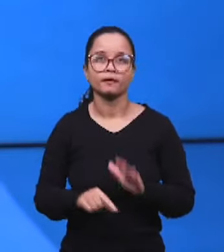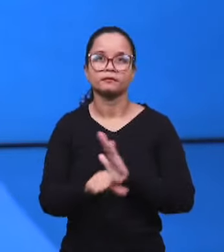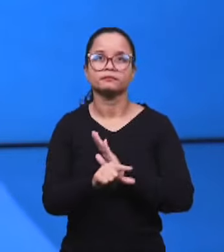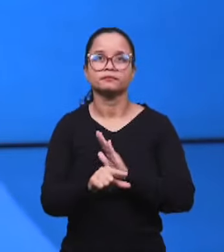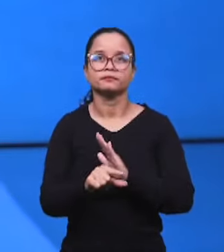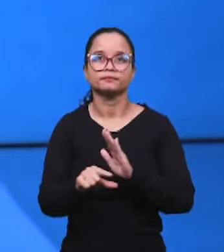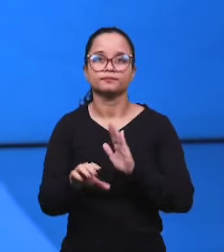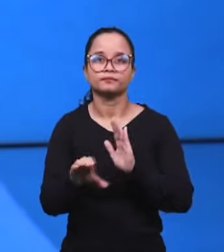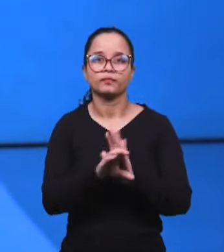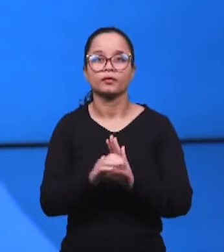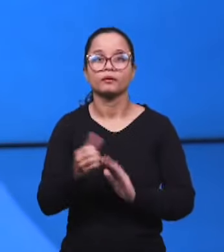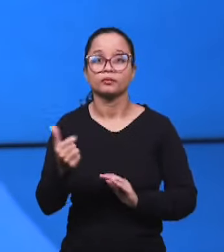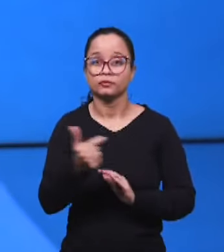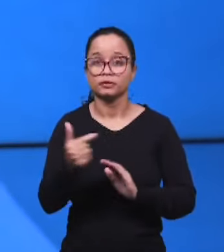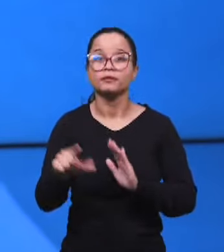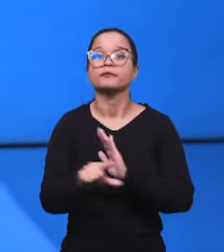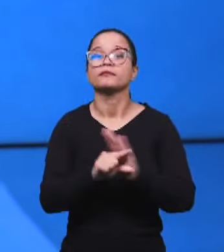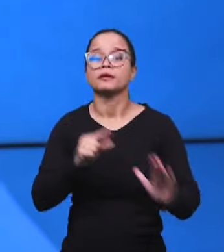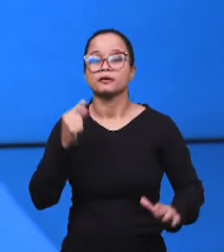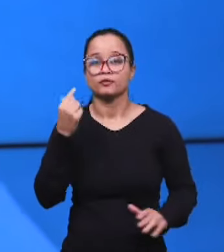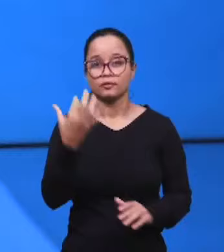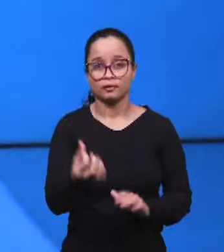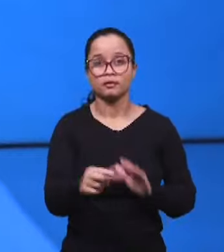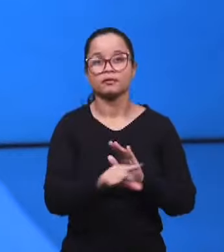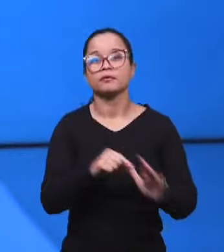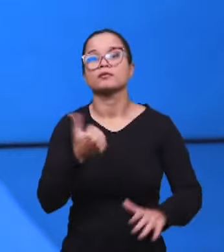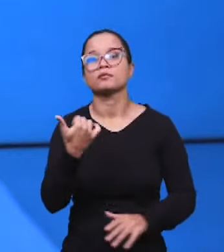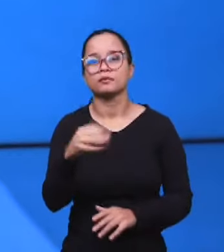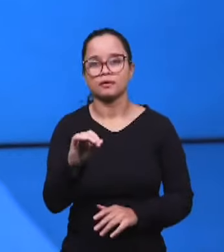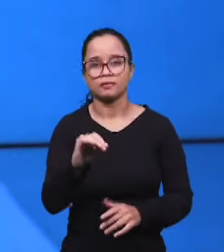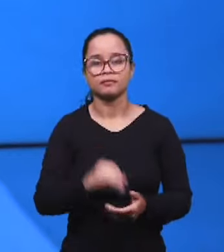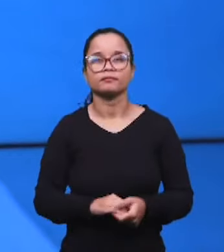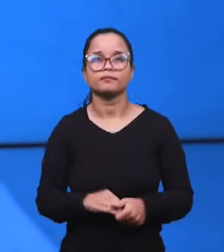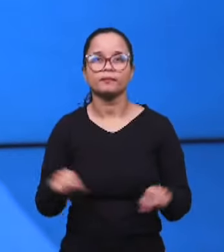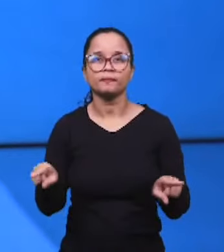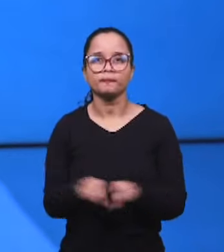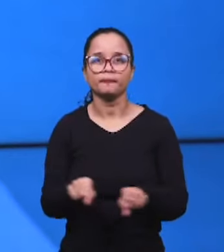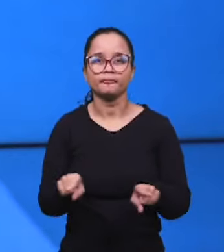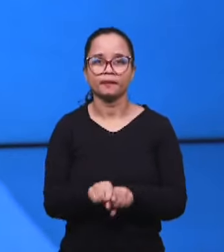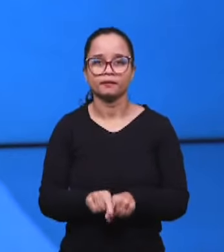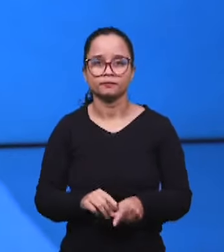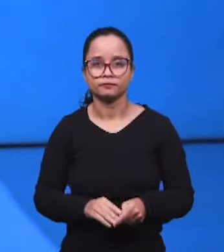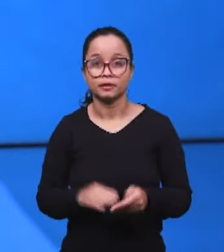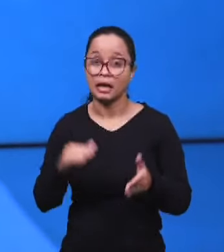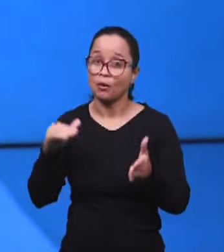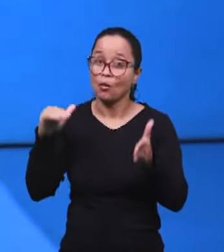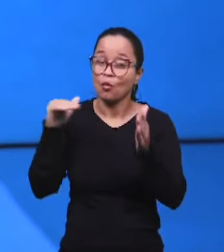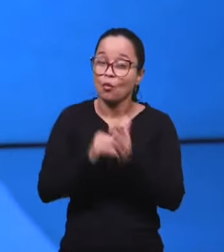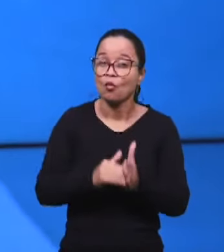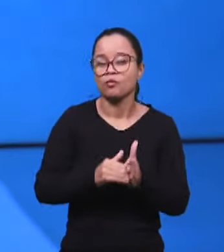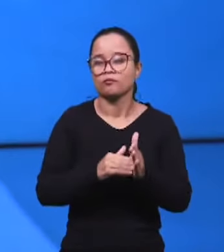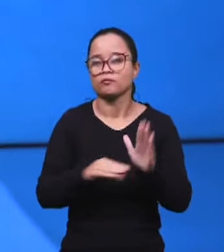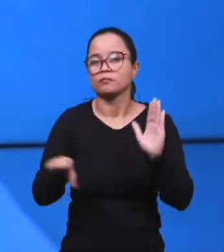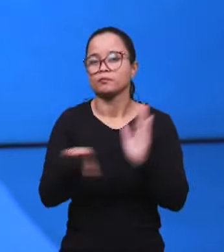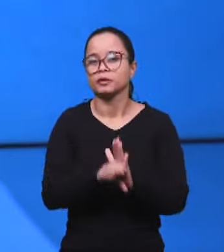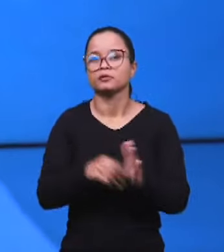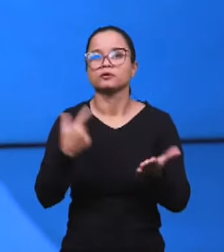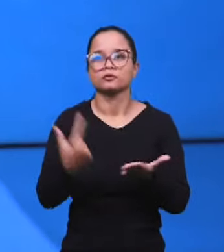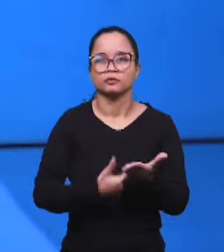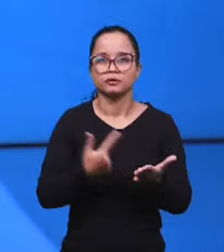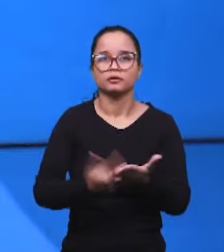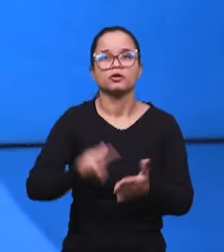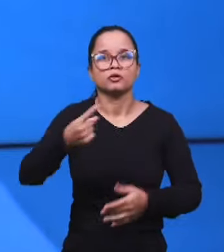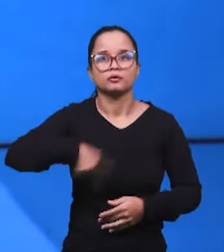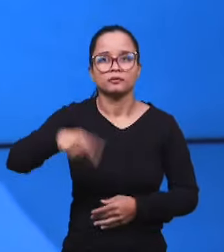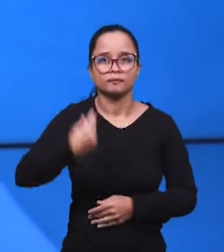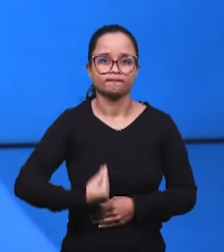No capítulo 22, versos 6 e 10. E, coincidentemente, é exatamente no último capítulo do livro. Estamos vivendo o